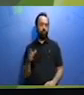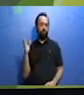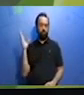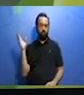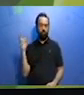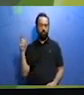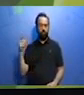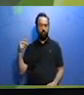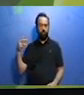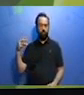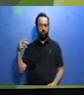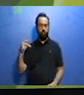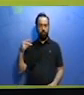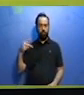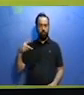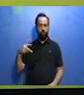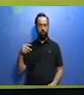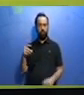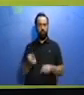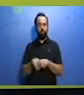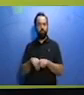da França, que é mais escuro.